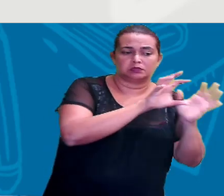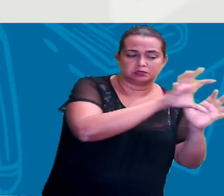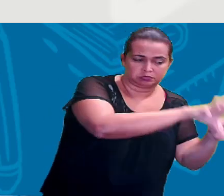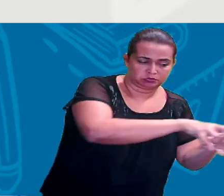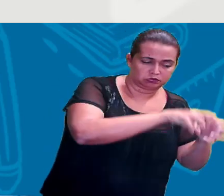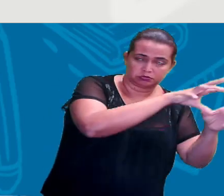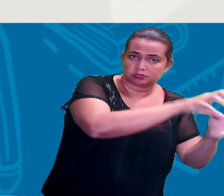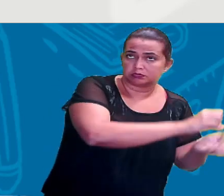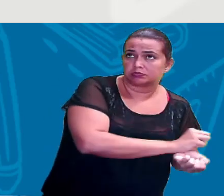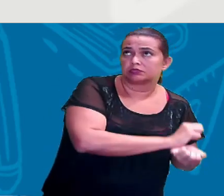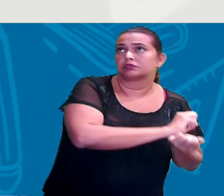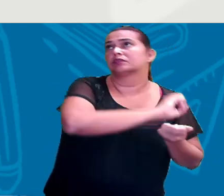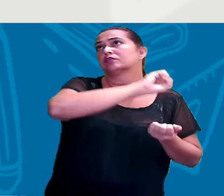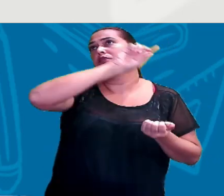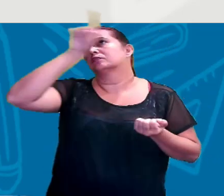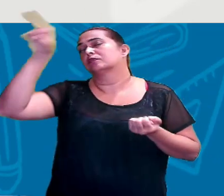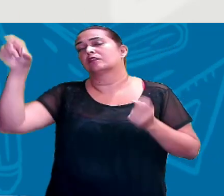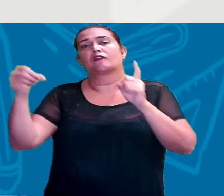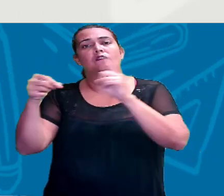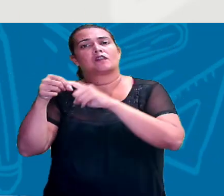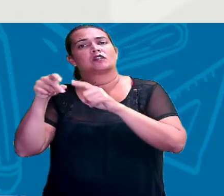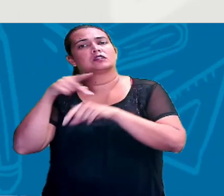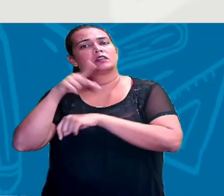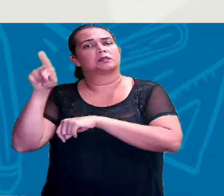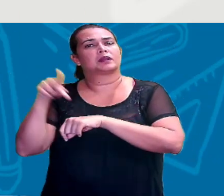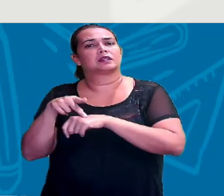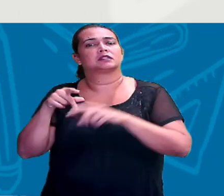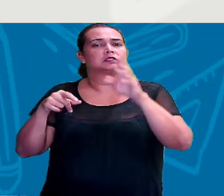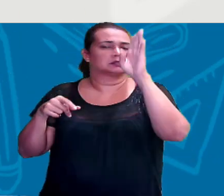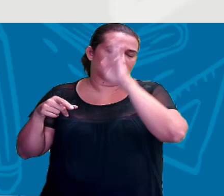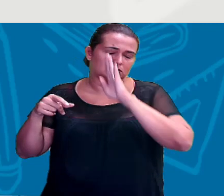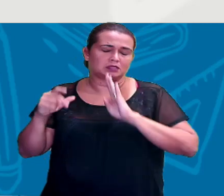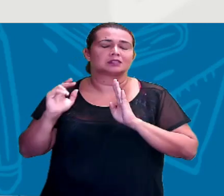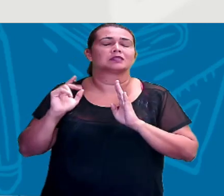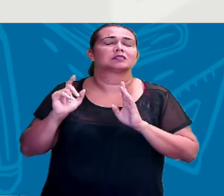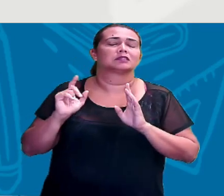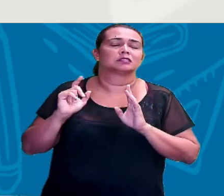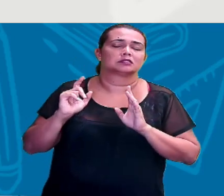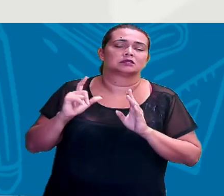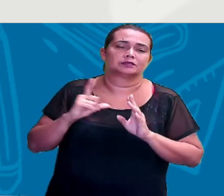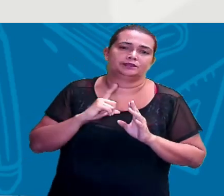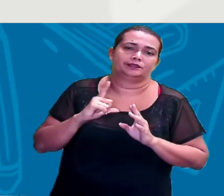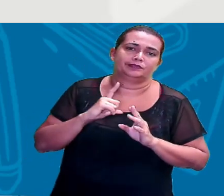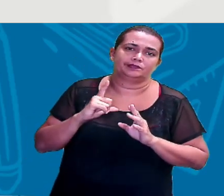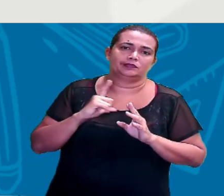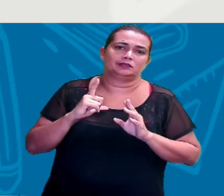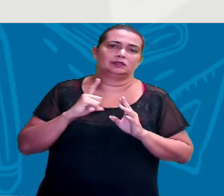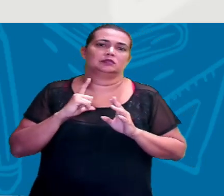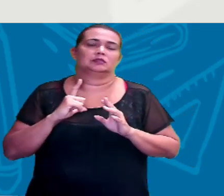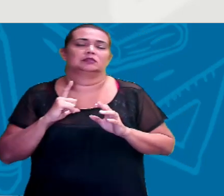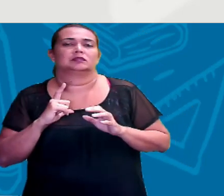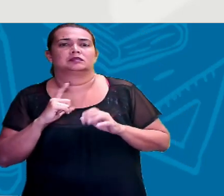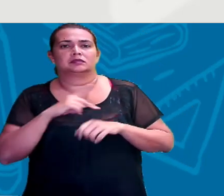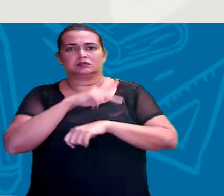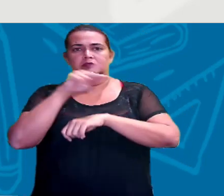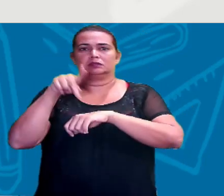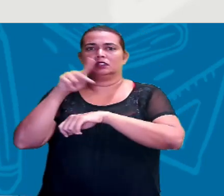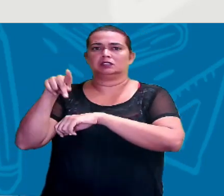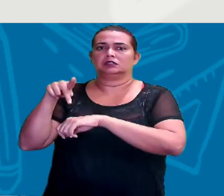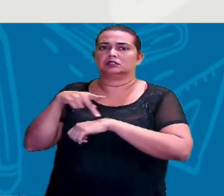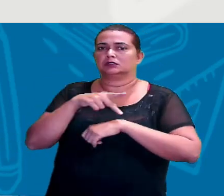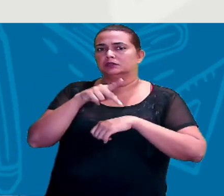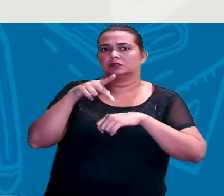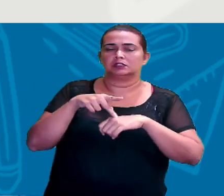metrópole, né? Que aconteceu com o Brasil e muitos países na América do Sul, né? Na colonização feita